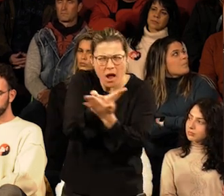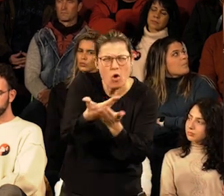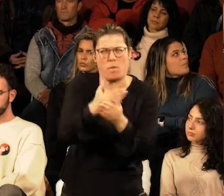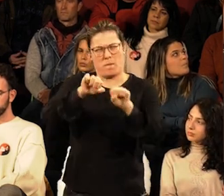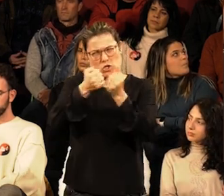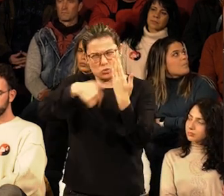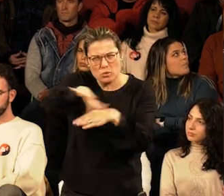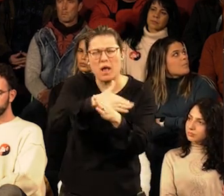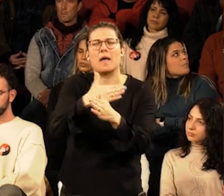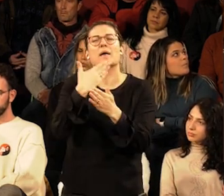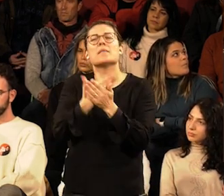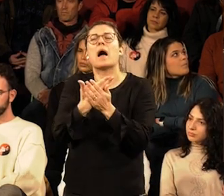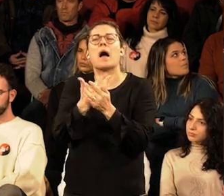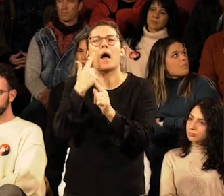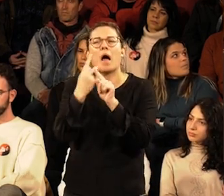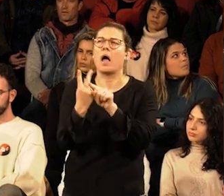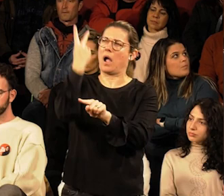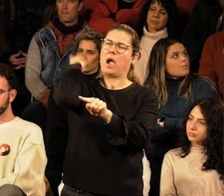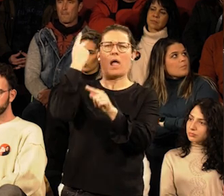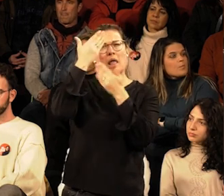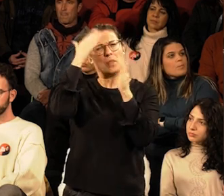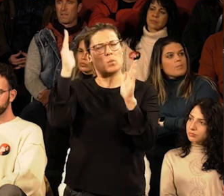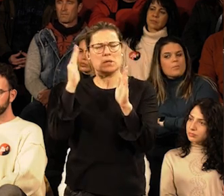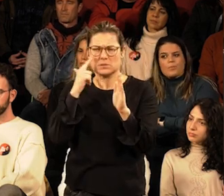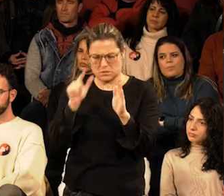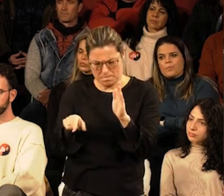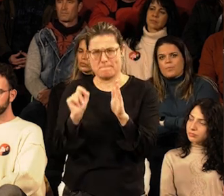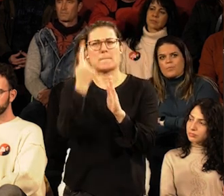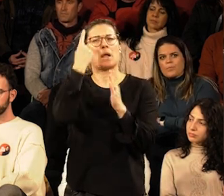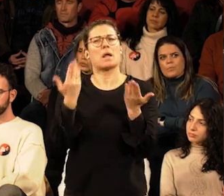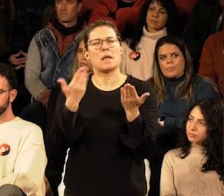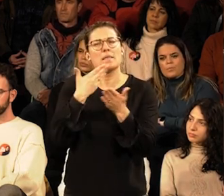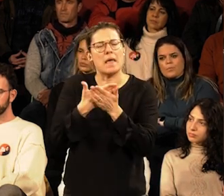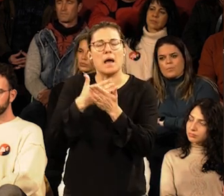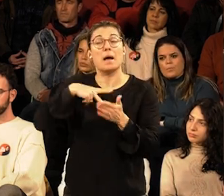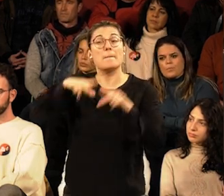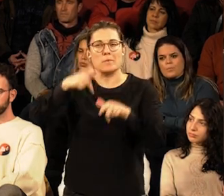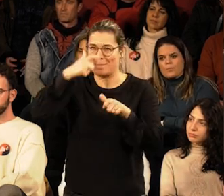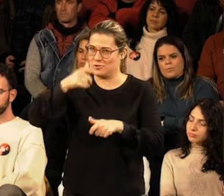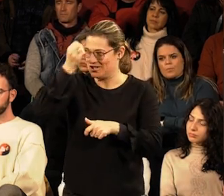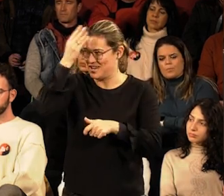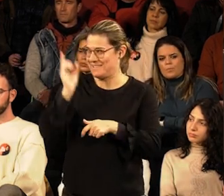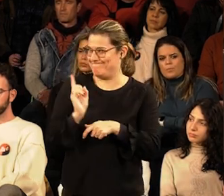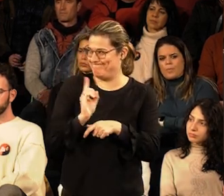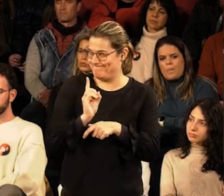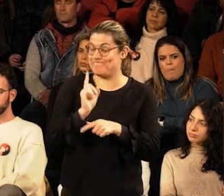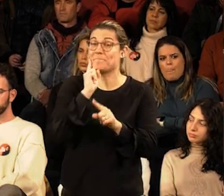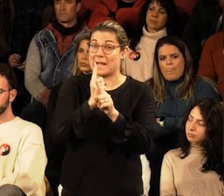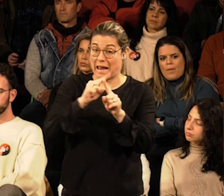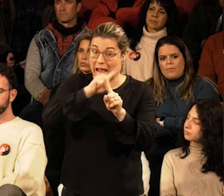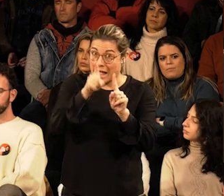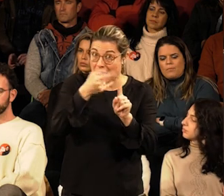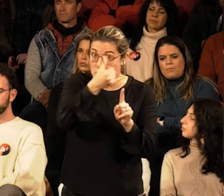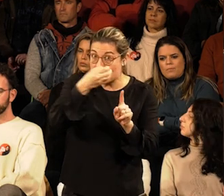social sem precedentes na democracia e que os portugueses Não esqueceram desde